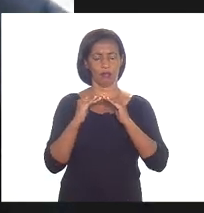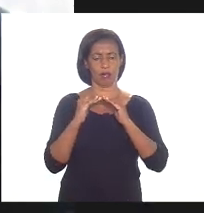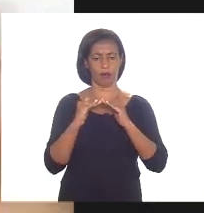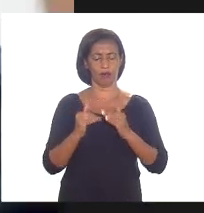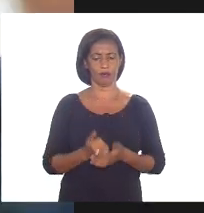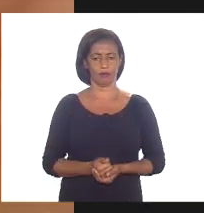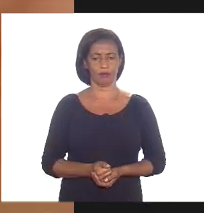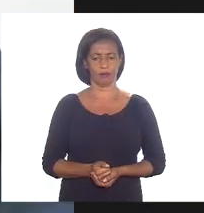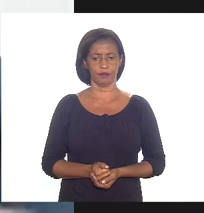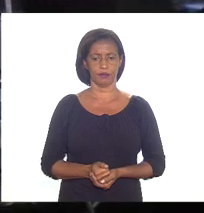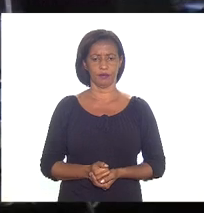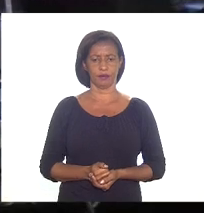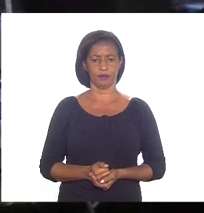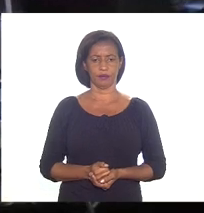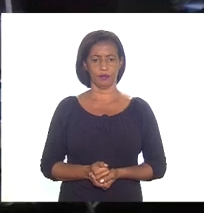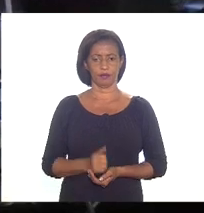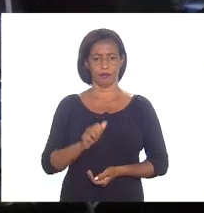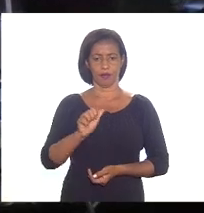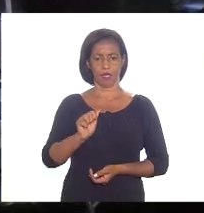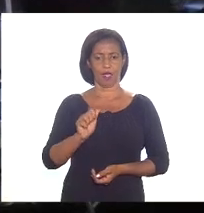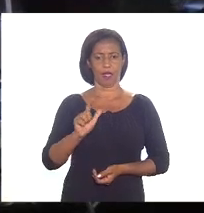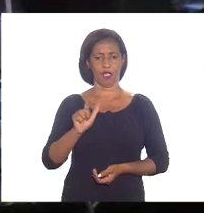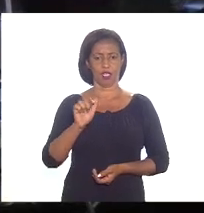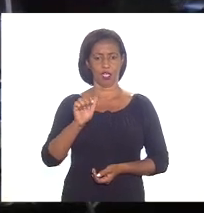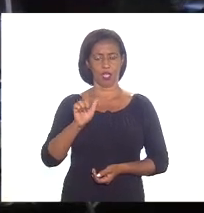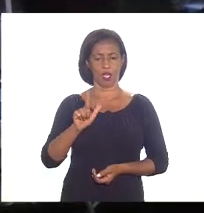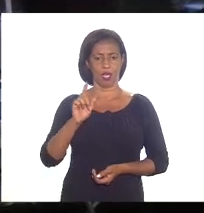deputado. Alexandre Quinopoc.